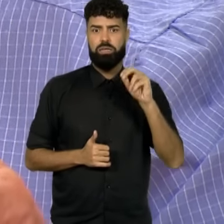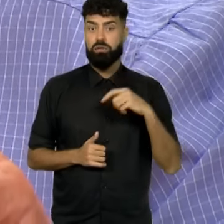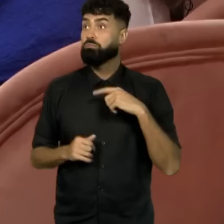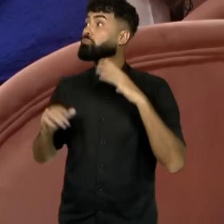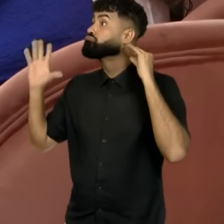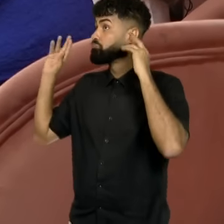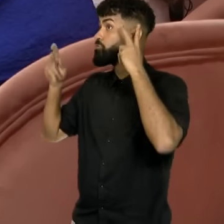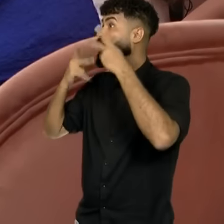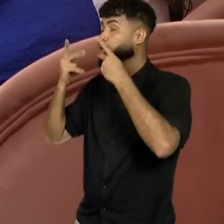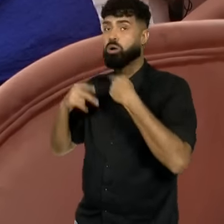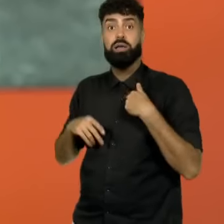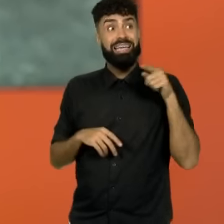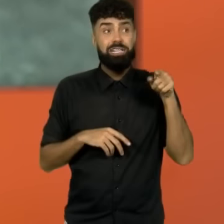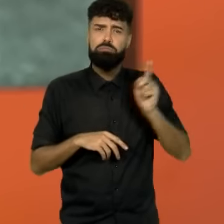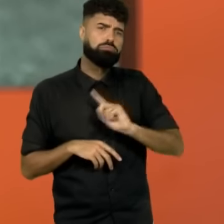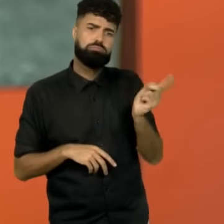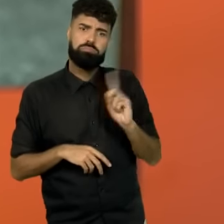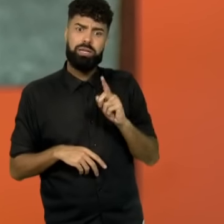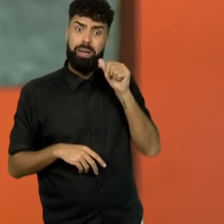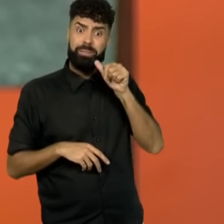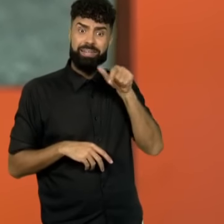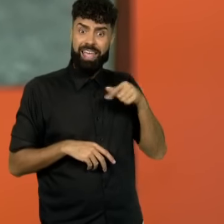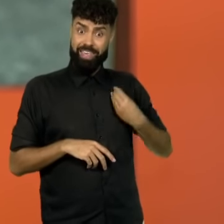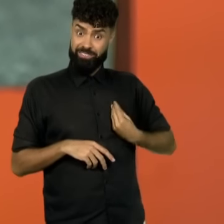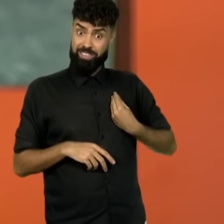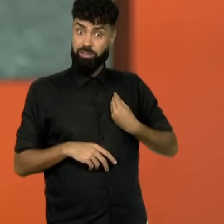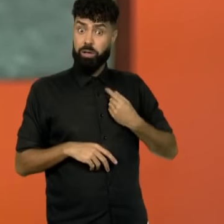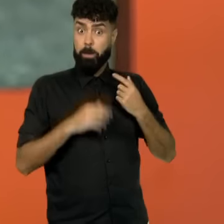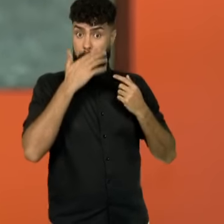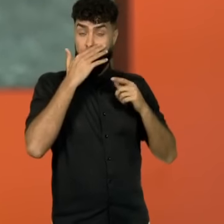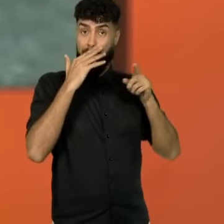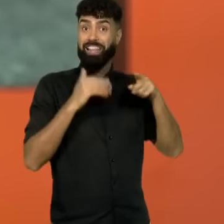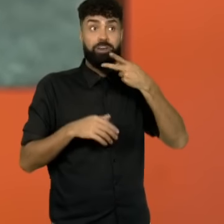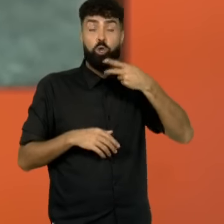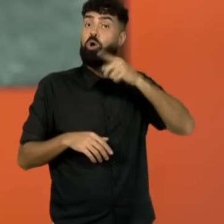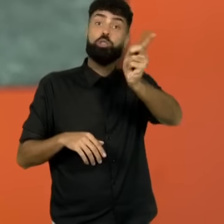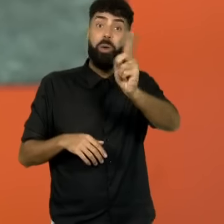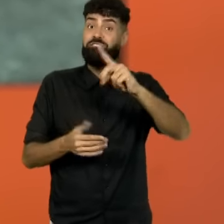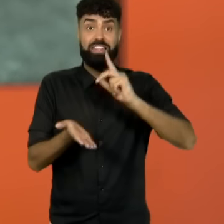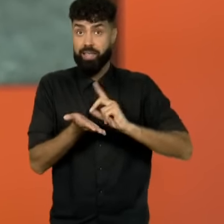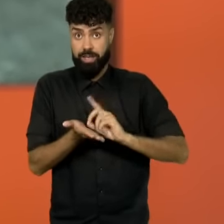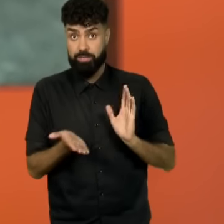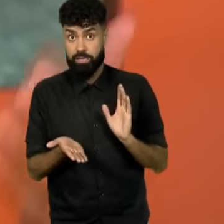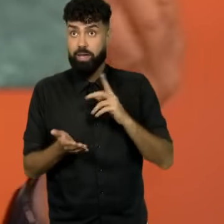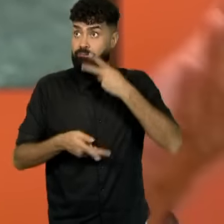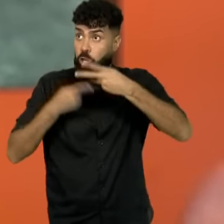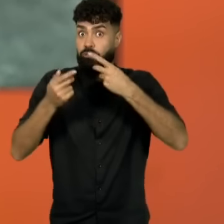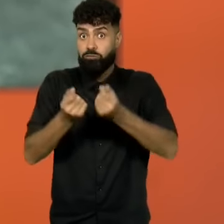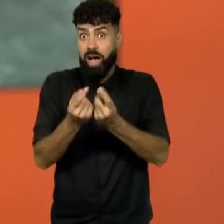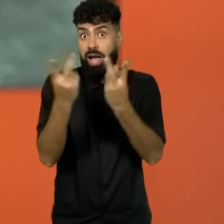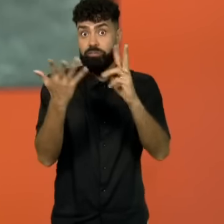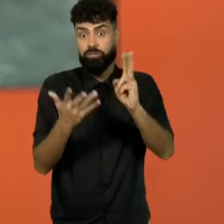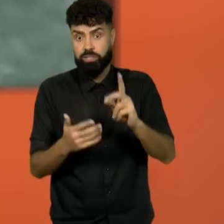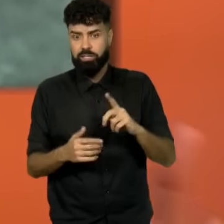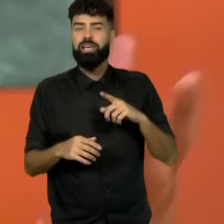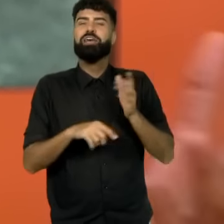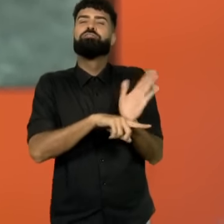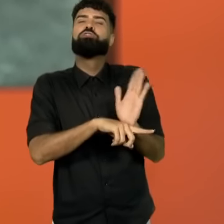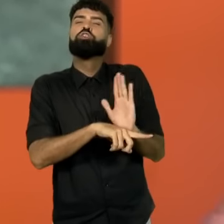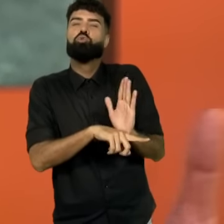época. Se dissemina. Ela quando viva, ela, ela desmentiu isso várias vezes. Houve um filme,